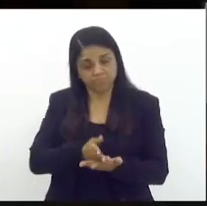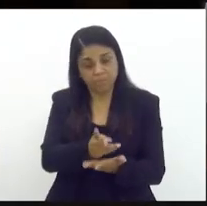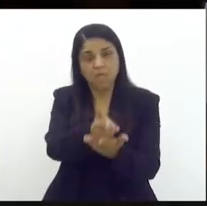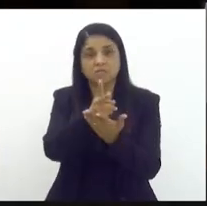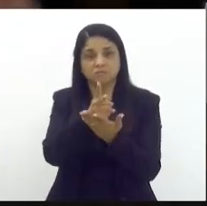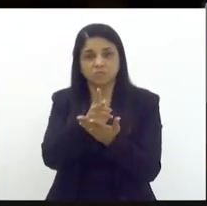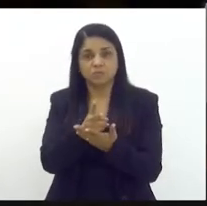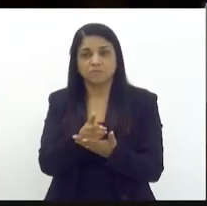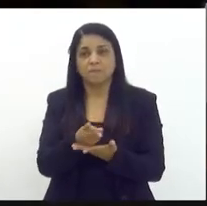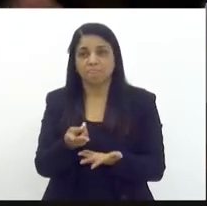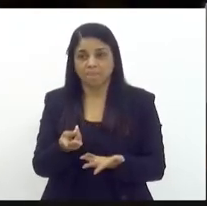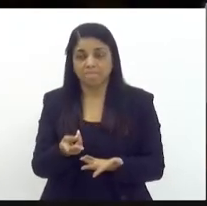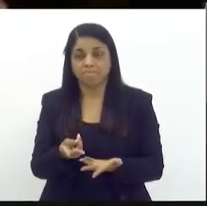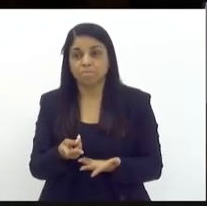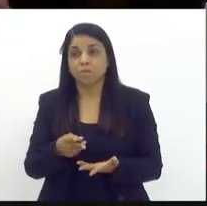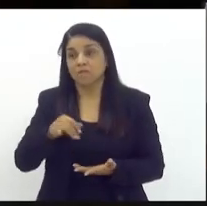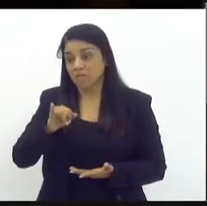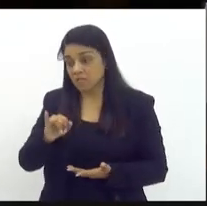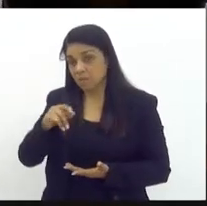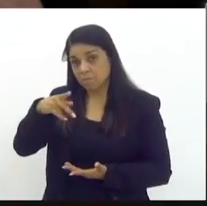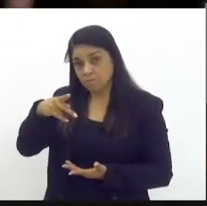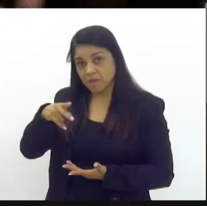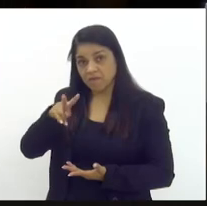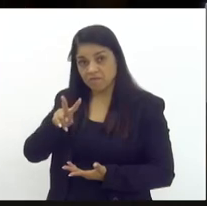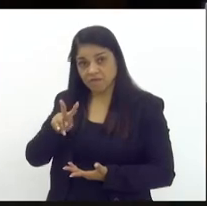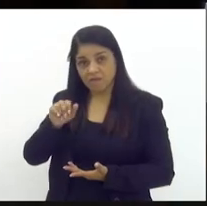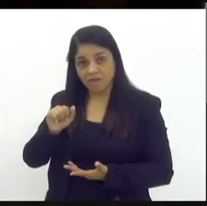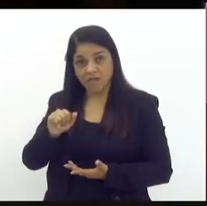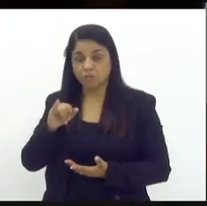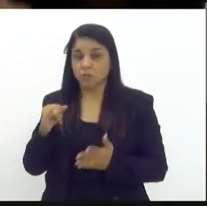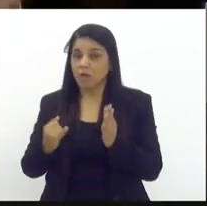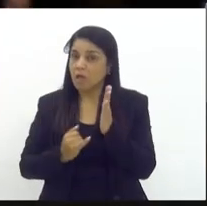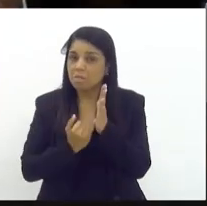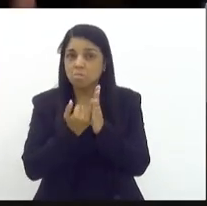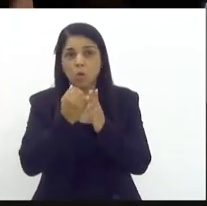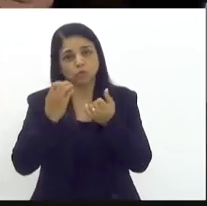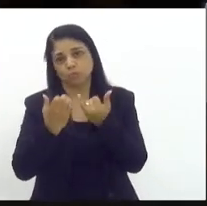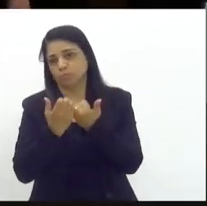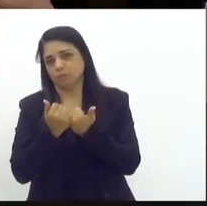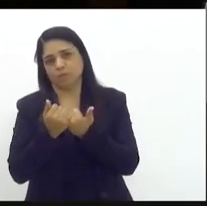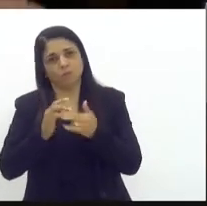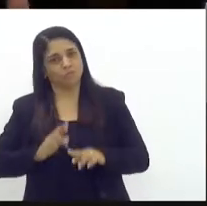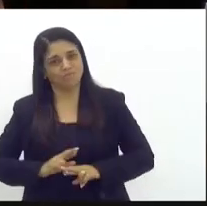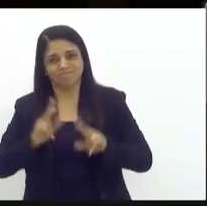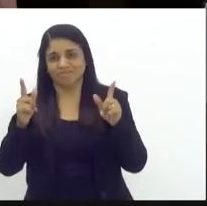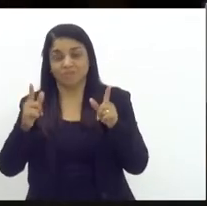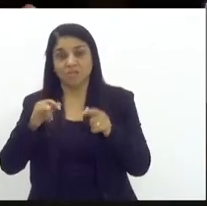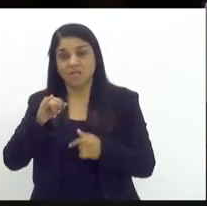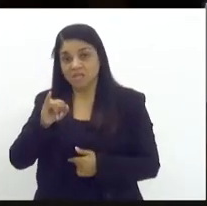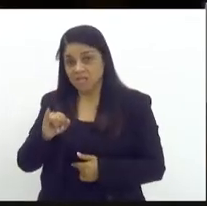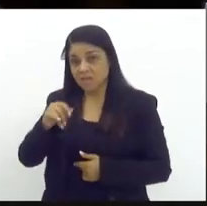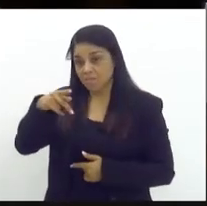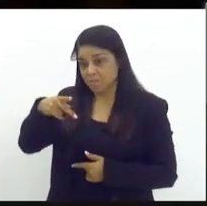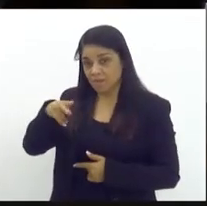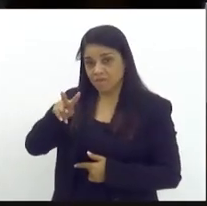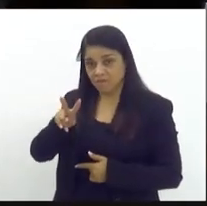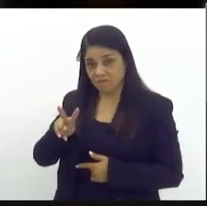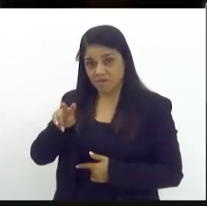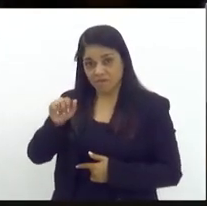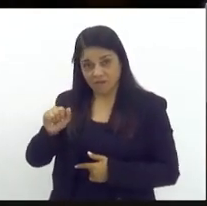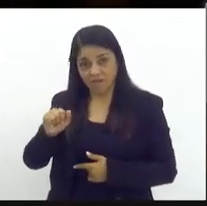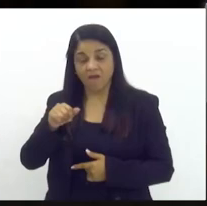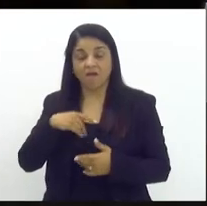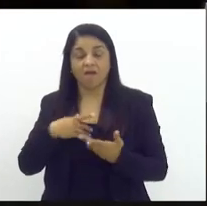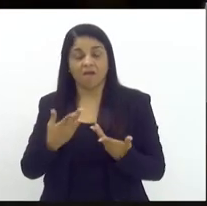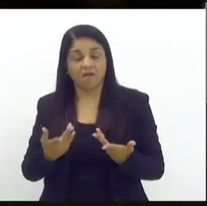pobres Então e o IPVA primeiro não é imposto patrimonial em todo lugar do mundo IPVA é considerado imposto sobre consumo seletivo